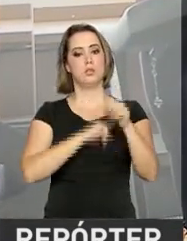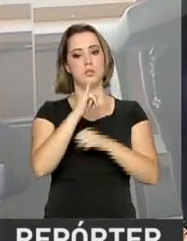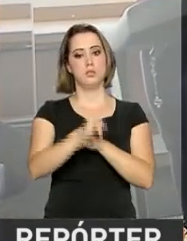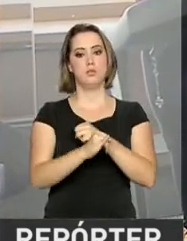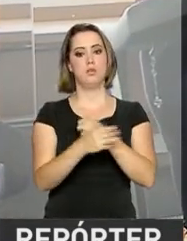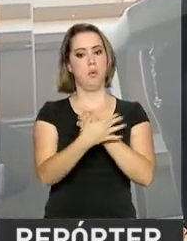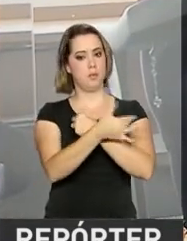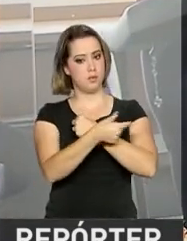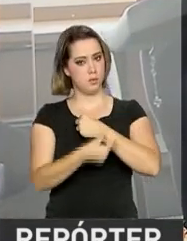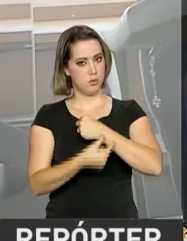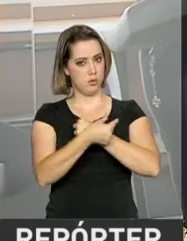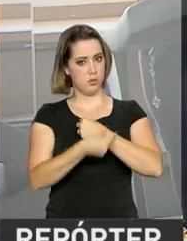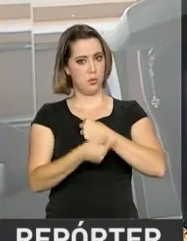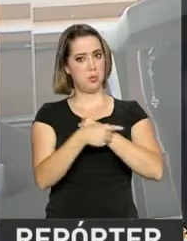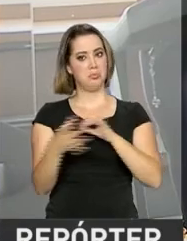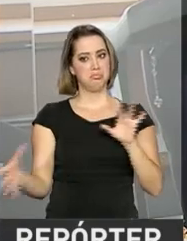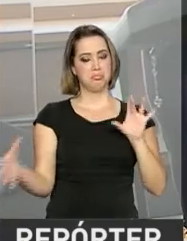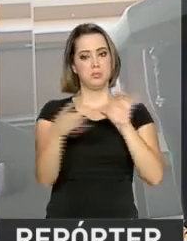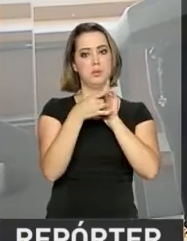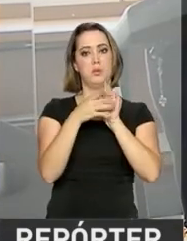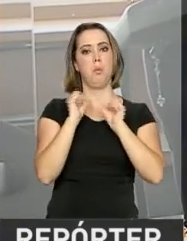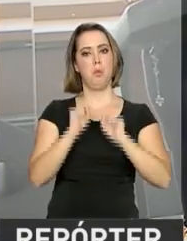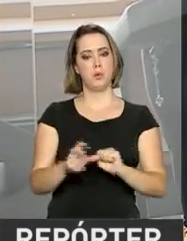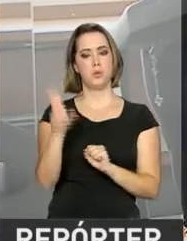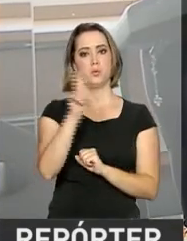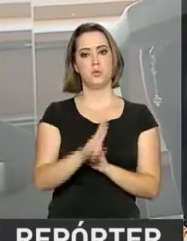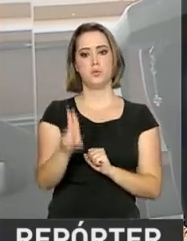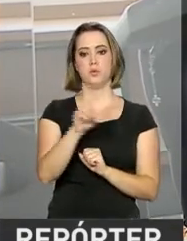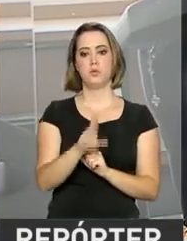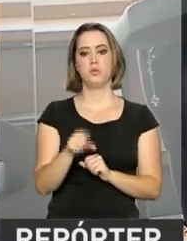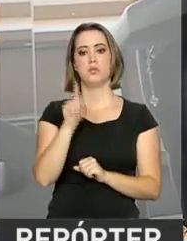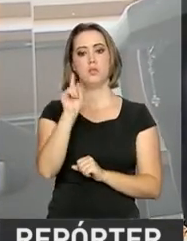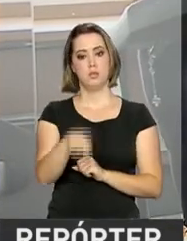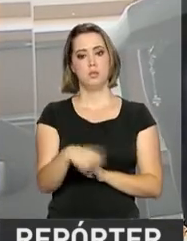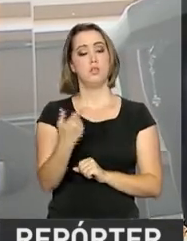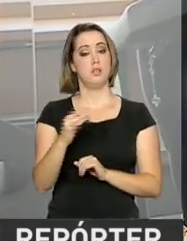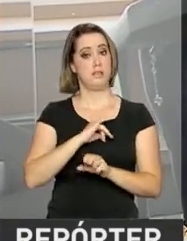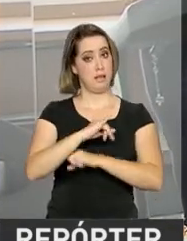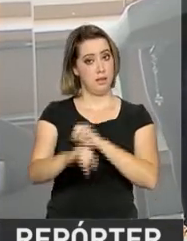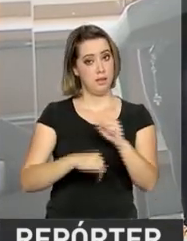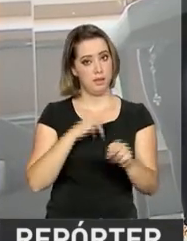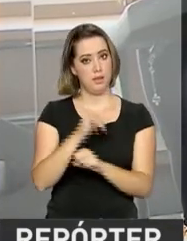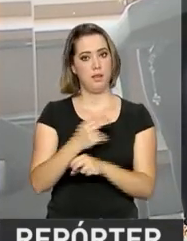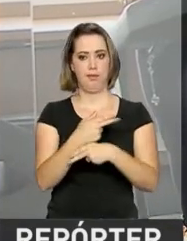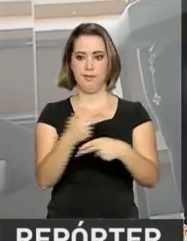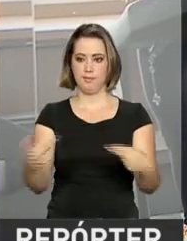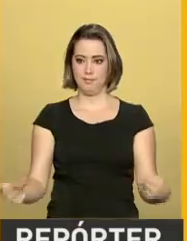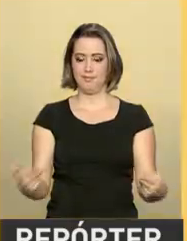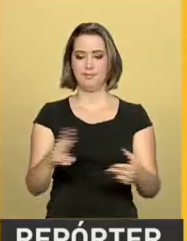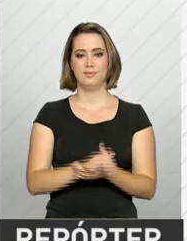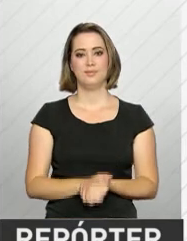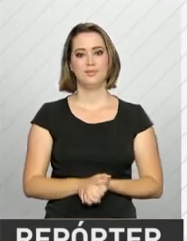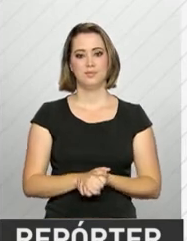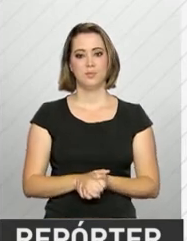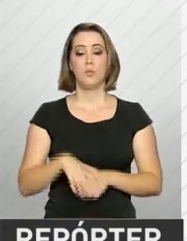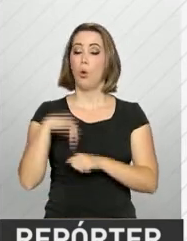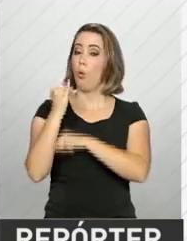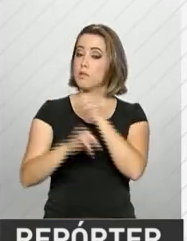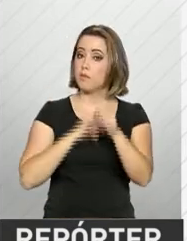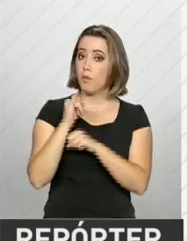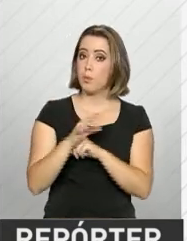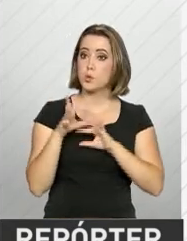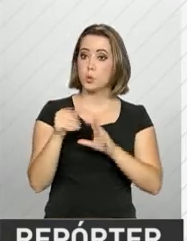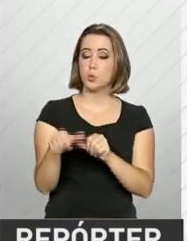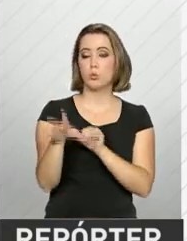vêm pra cá e eu posso usar como quiser isso é a internet das coisas com as informações recebidas